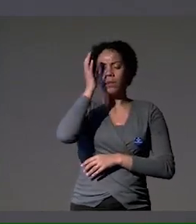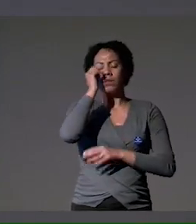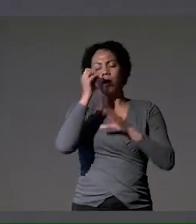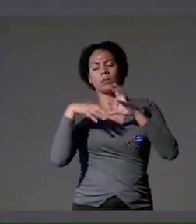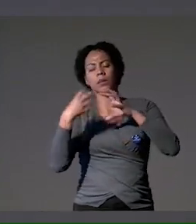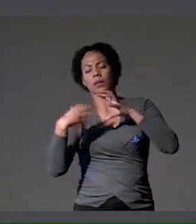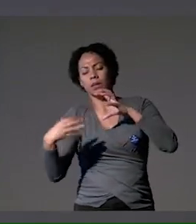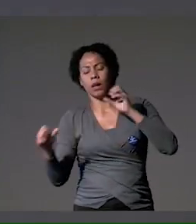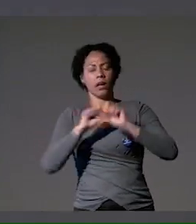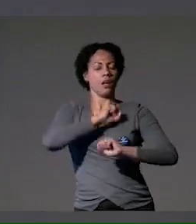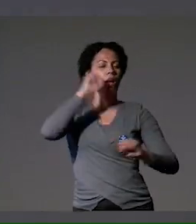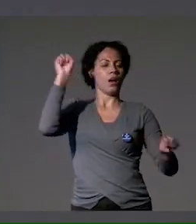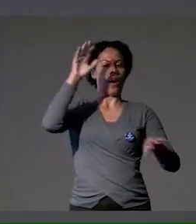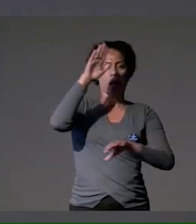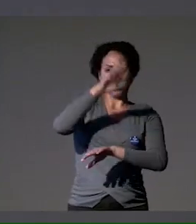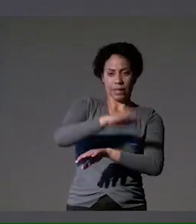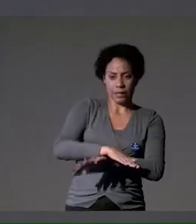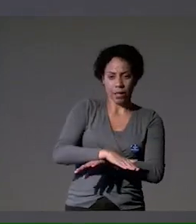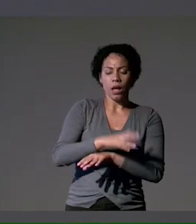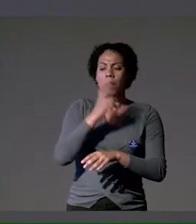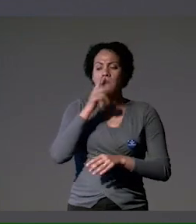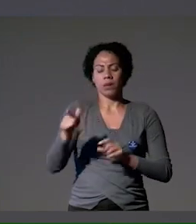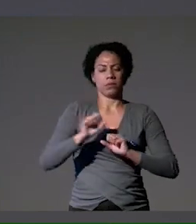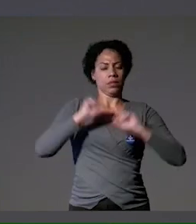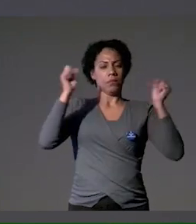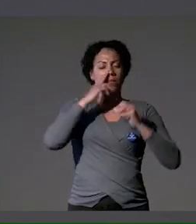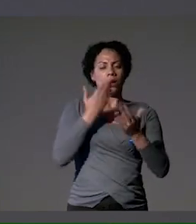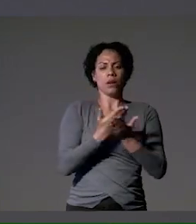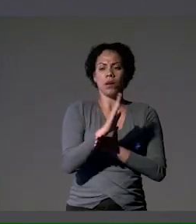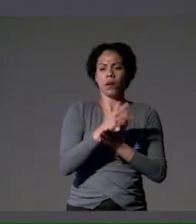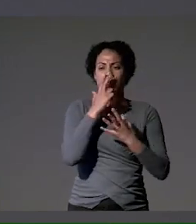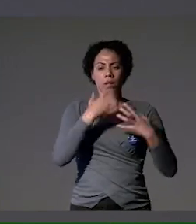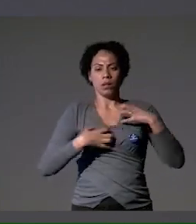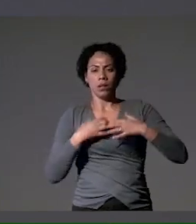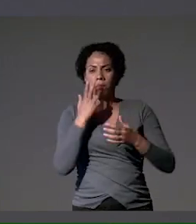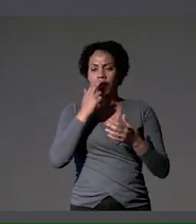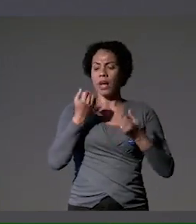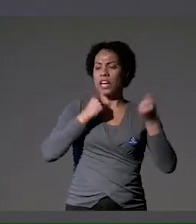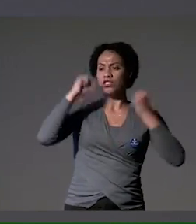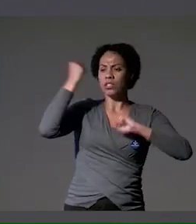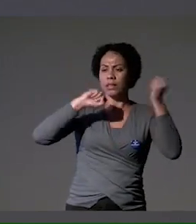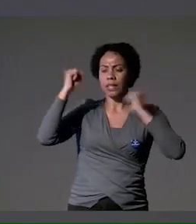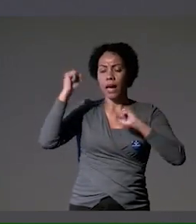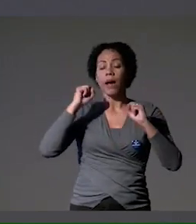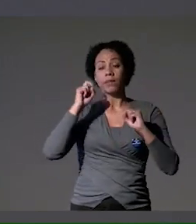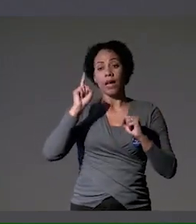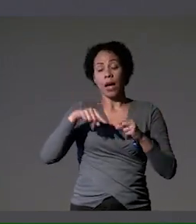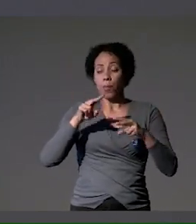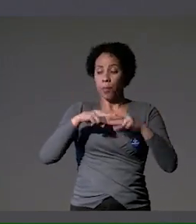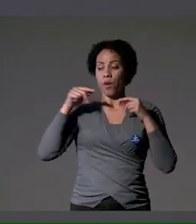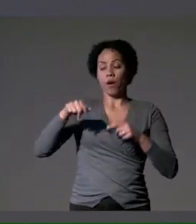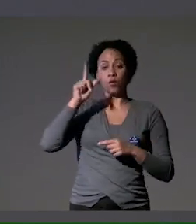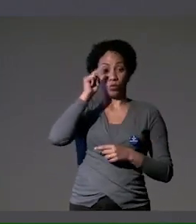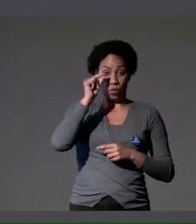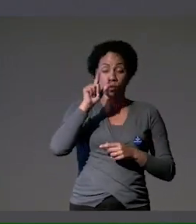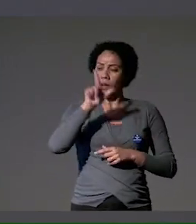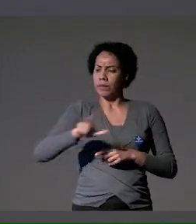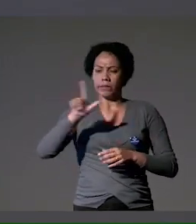trabalho, porque ele vai estar irritado, ele vai estar agitado, ele vai estar inquieto. E isso é uma coisa que a literatura